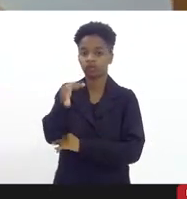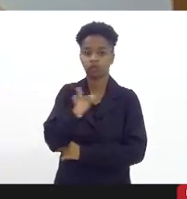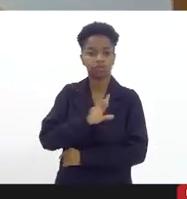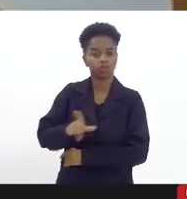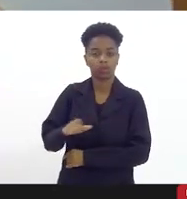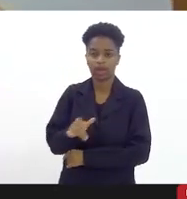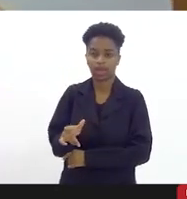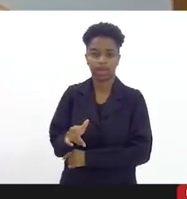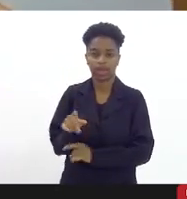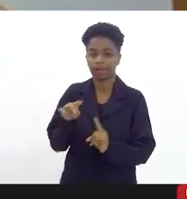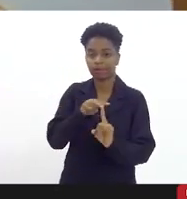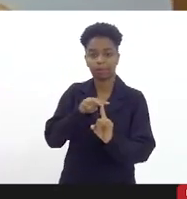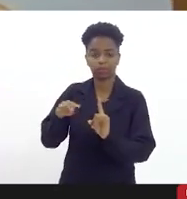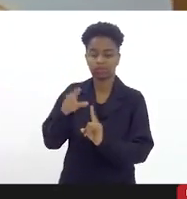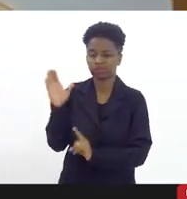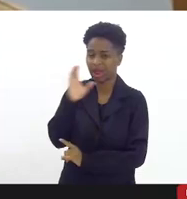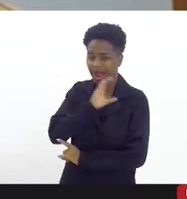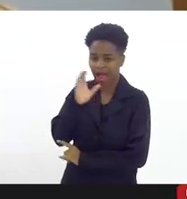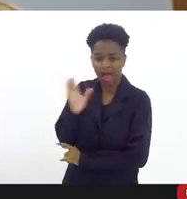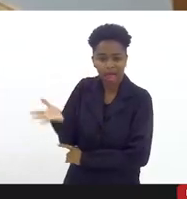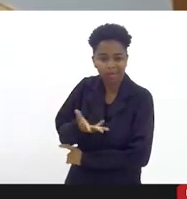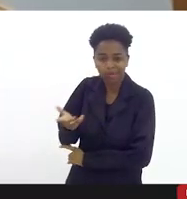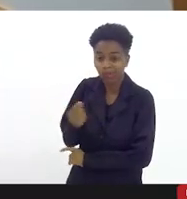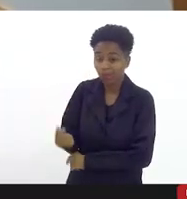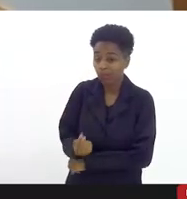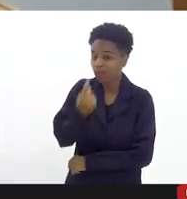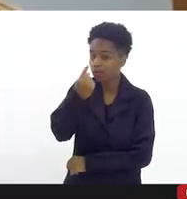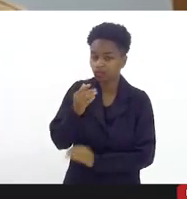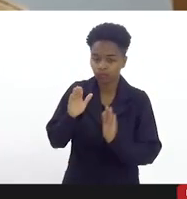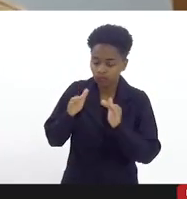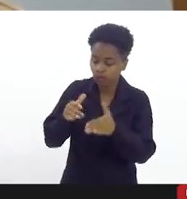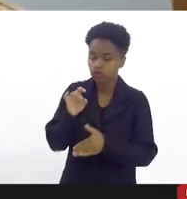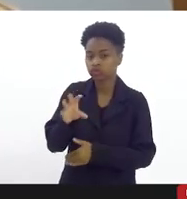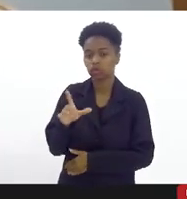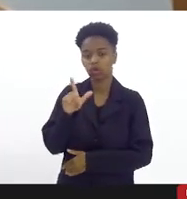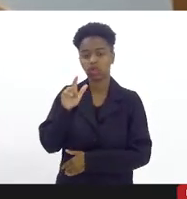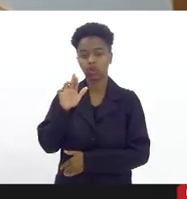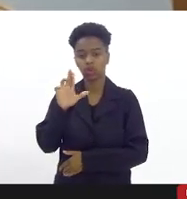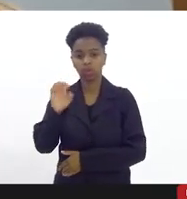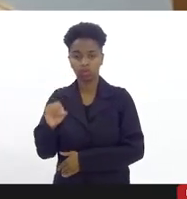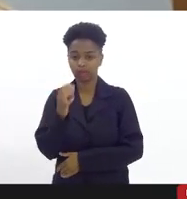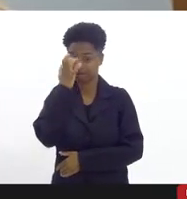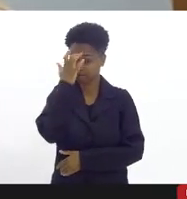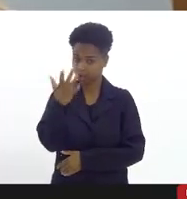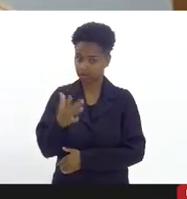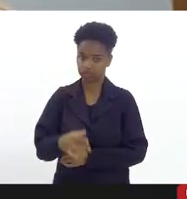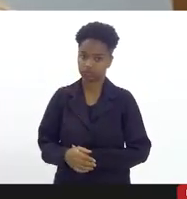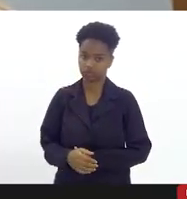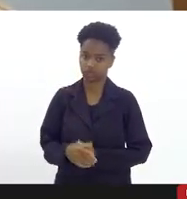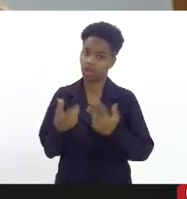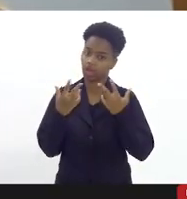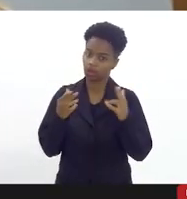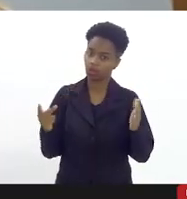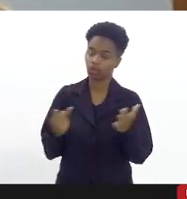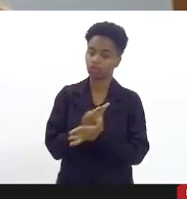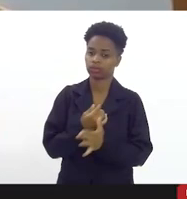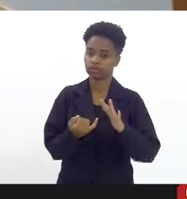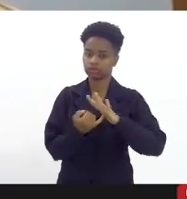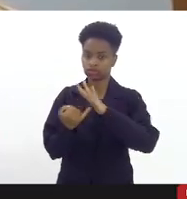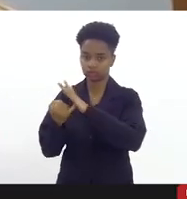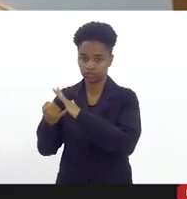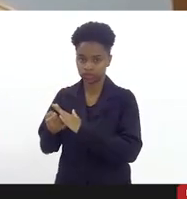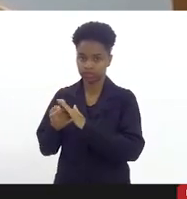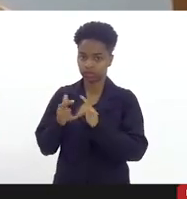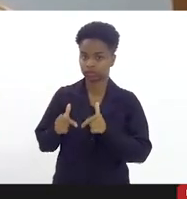não uma perspectiva imediata única exclusivamente do lucro fácil que estão sendo absorvidos pelas instituições